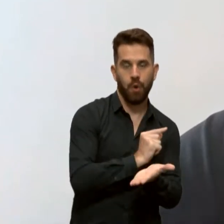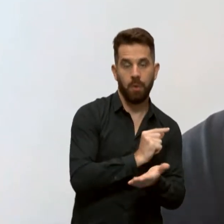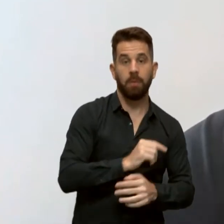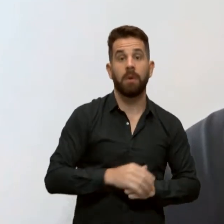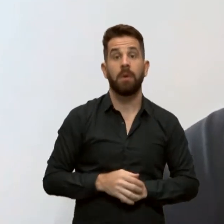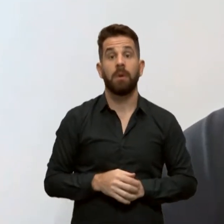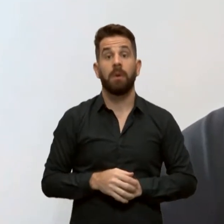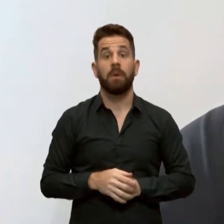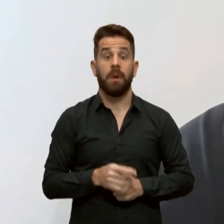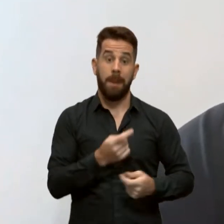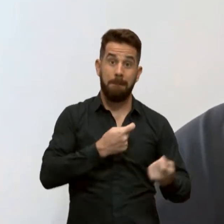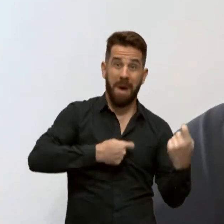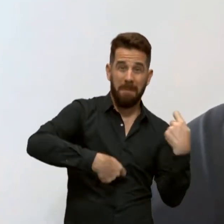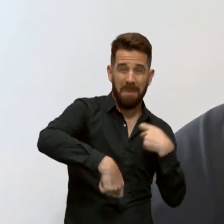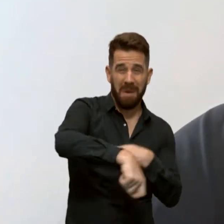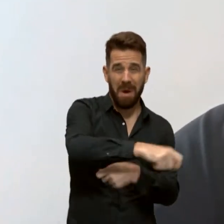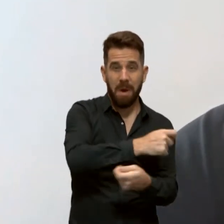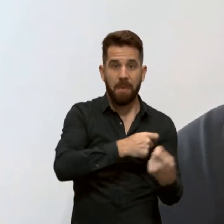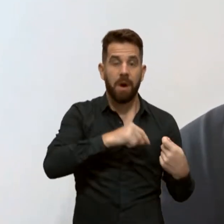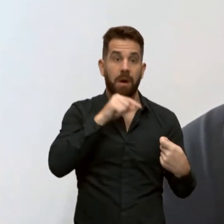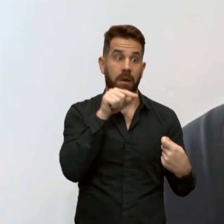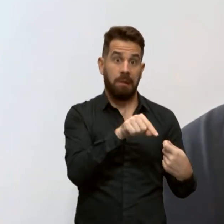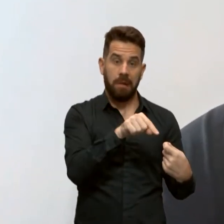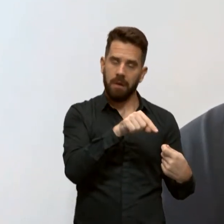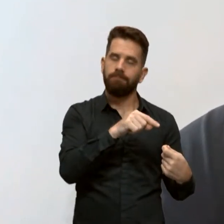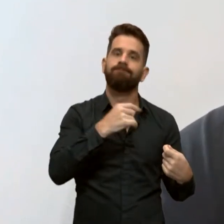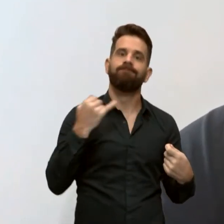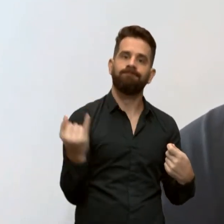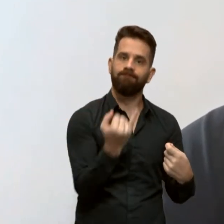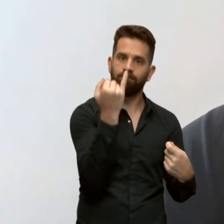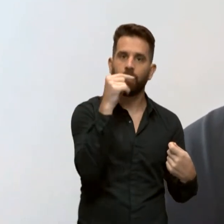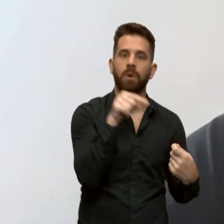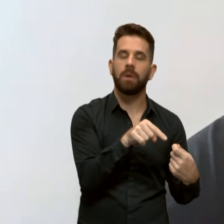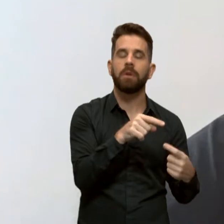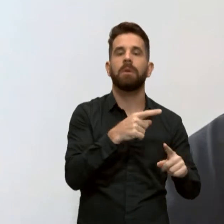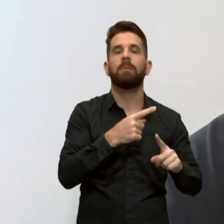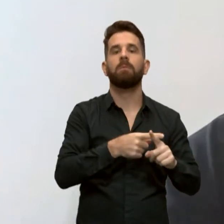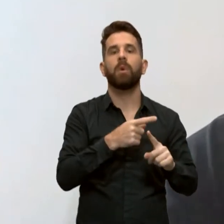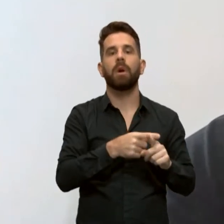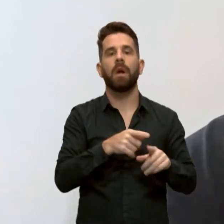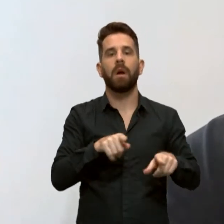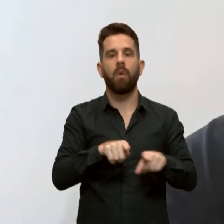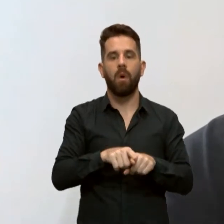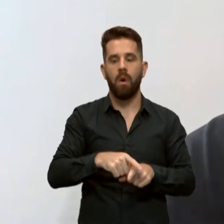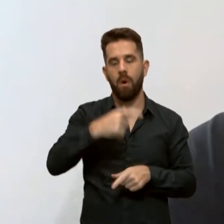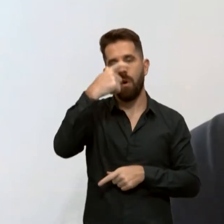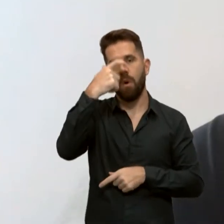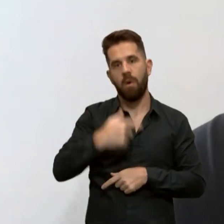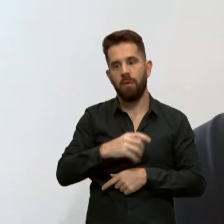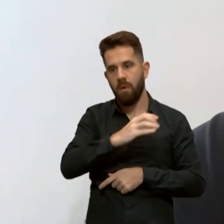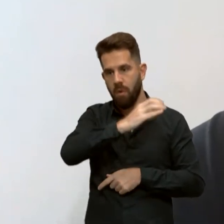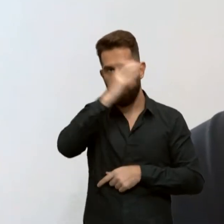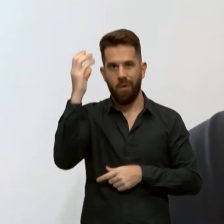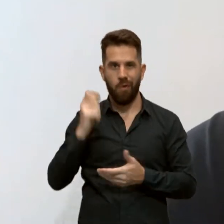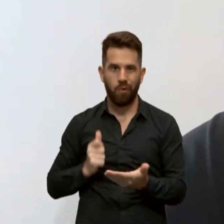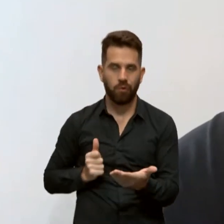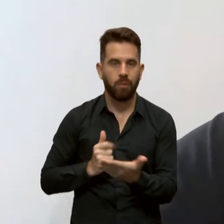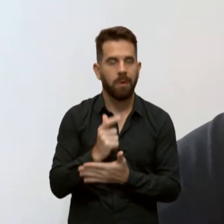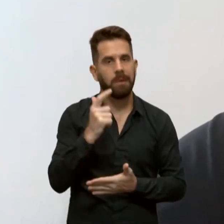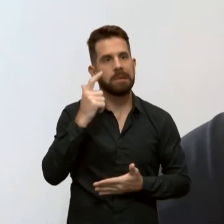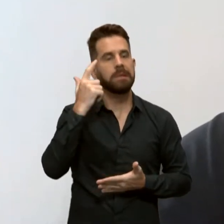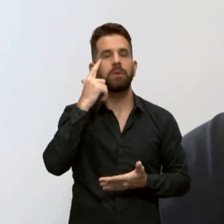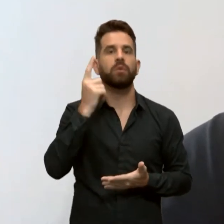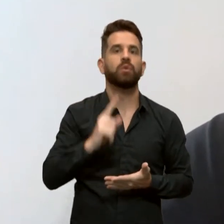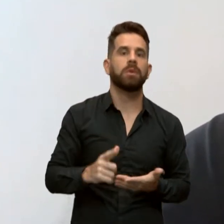é importante, porque o consumidor ele perde a base de avaliação. Vou dar um exemplo prático. Vamos supor que